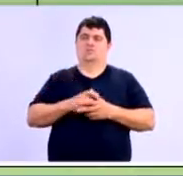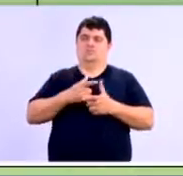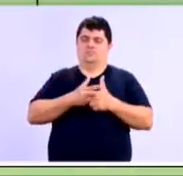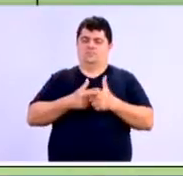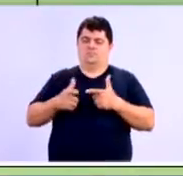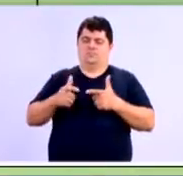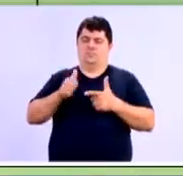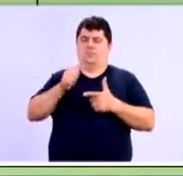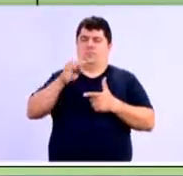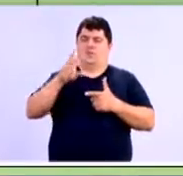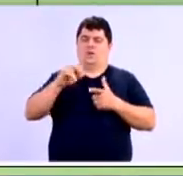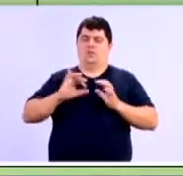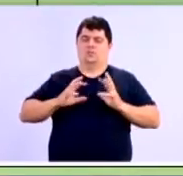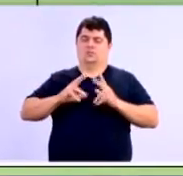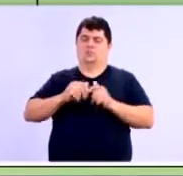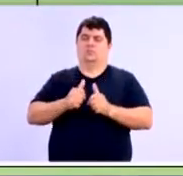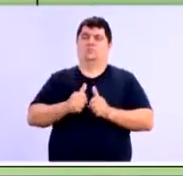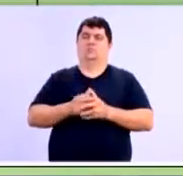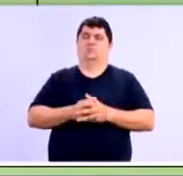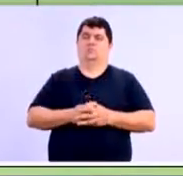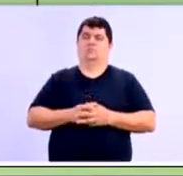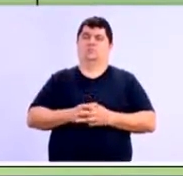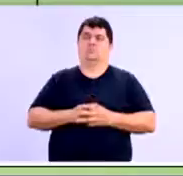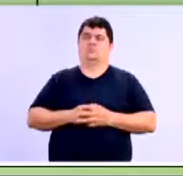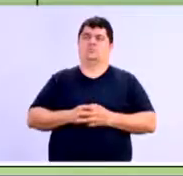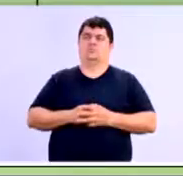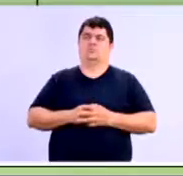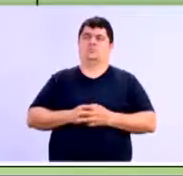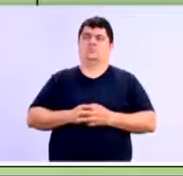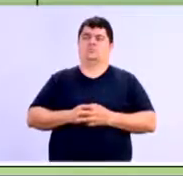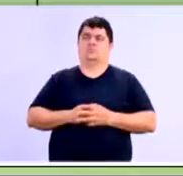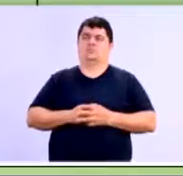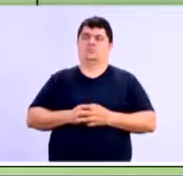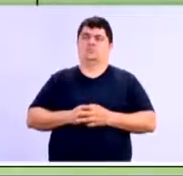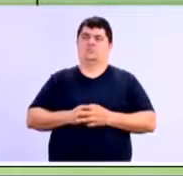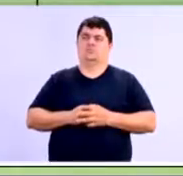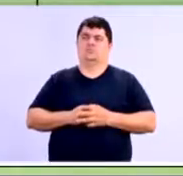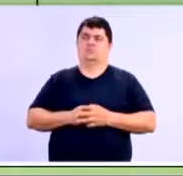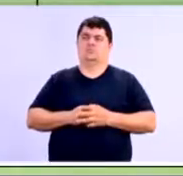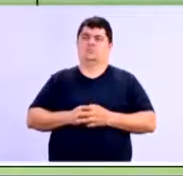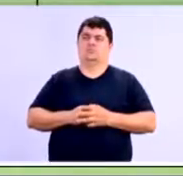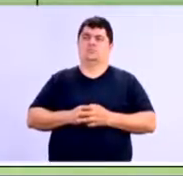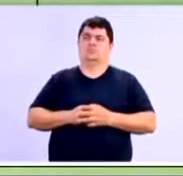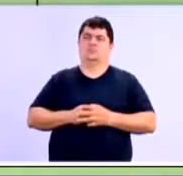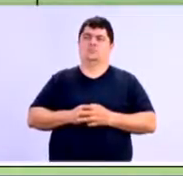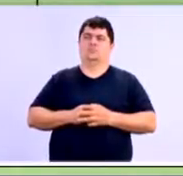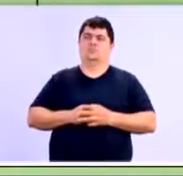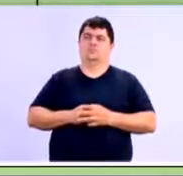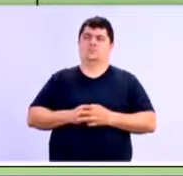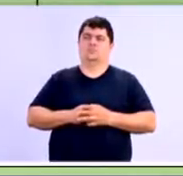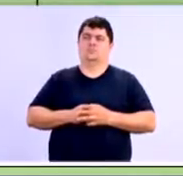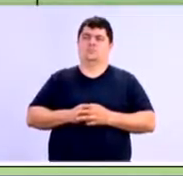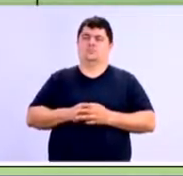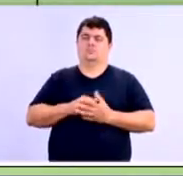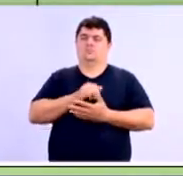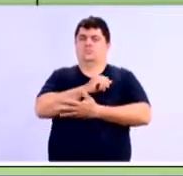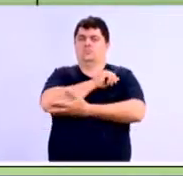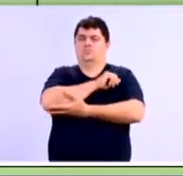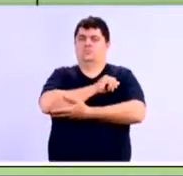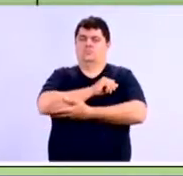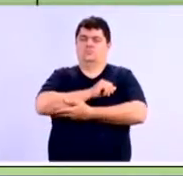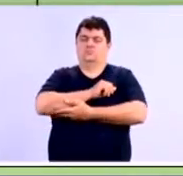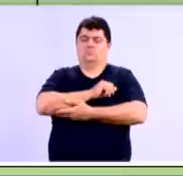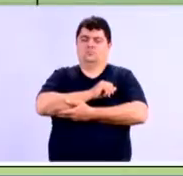Dividido pelo ativo total. Dividido pelo ativo total, correto? Mesma coisa, vendas líquidas eu vou